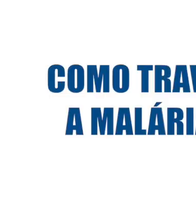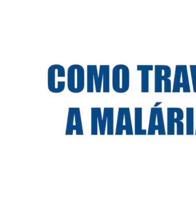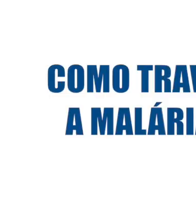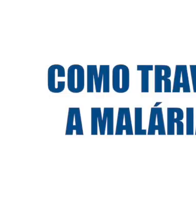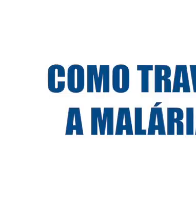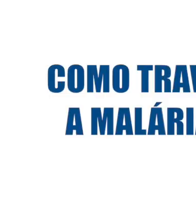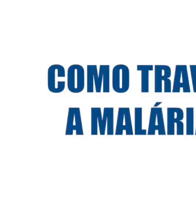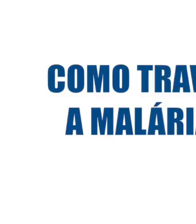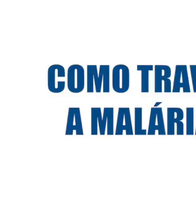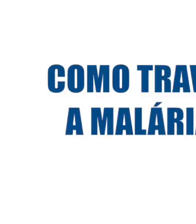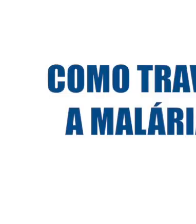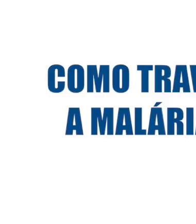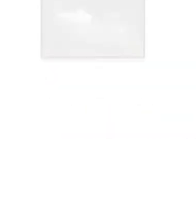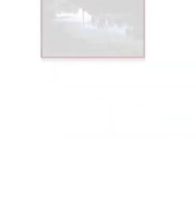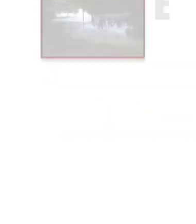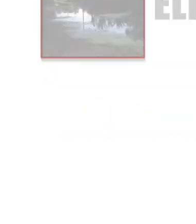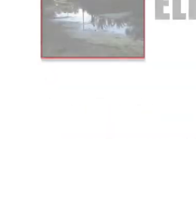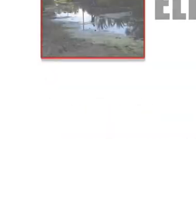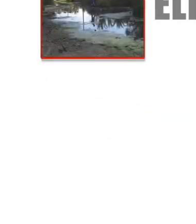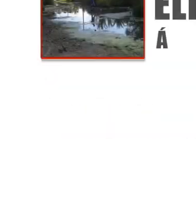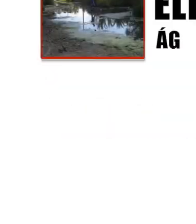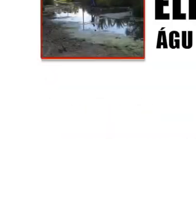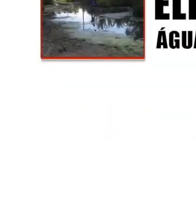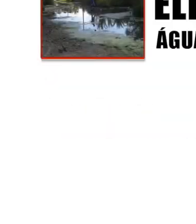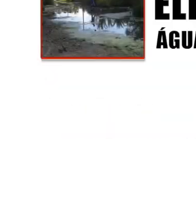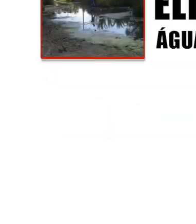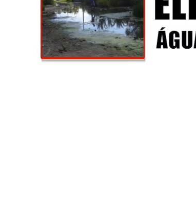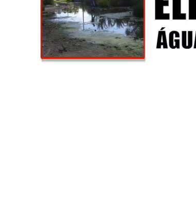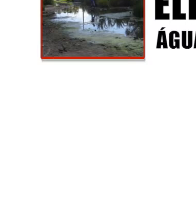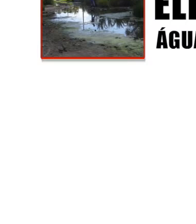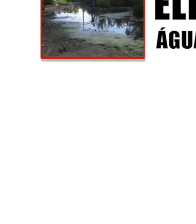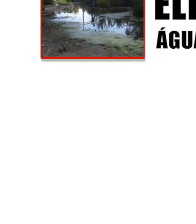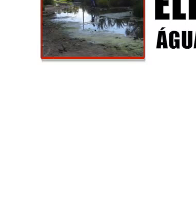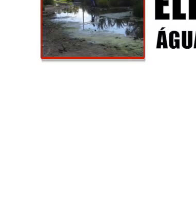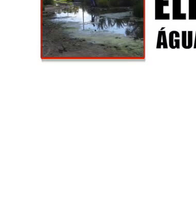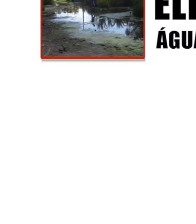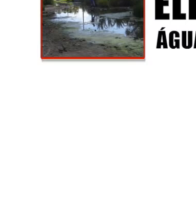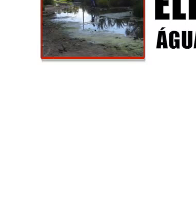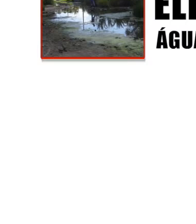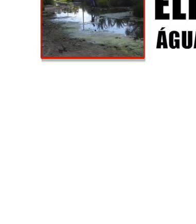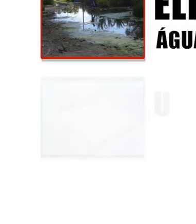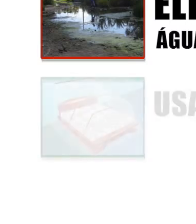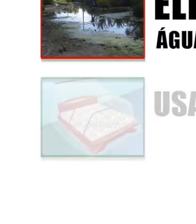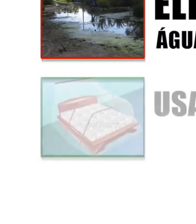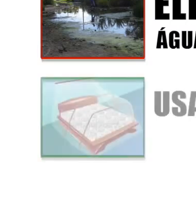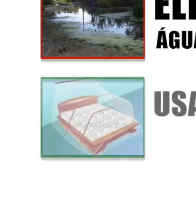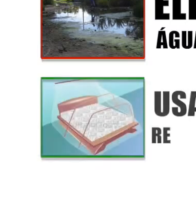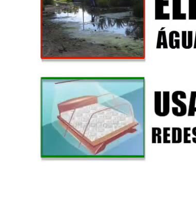Como fazer isso? Elimine águas paradas ao redor da sua casa.